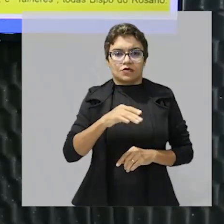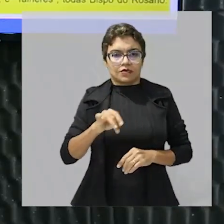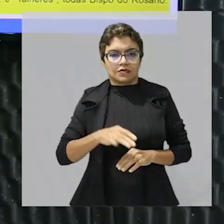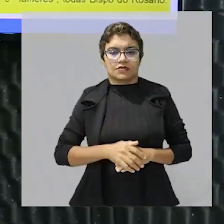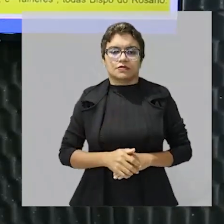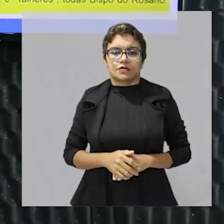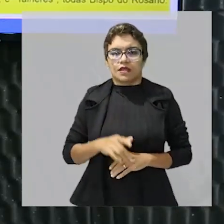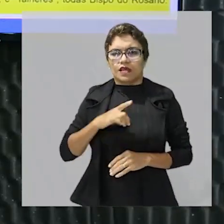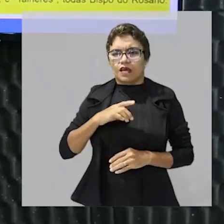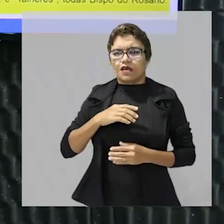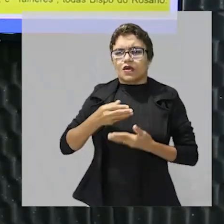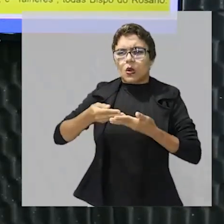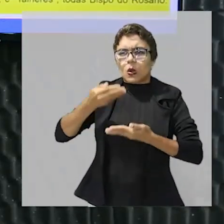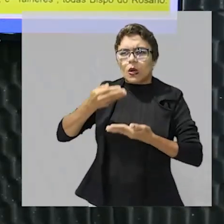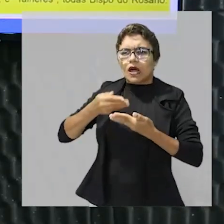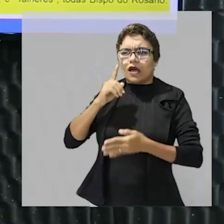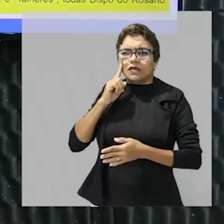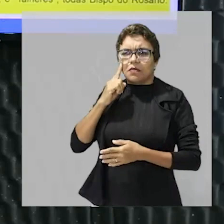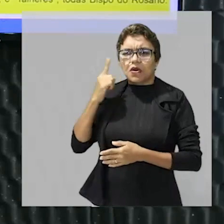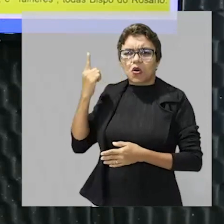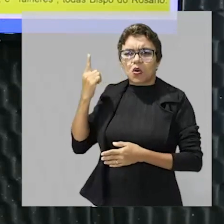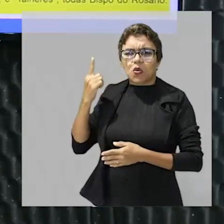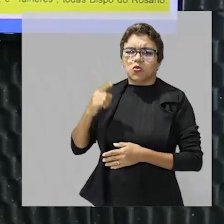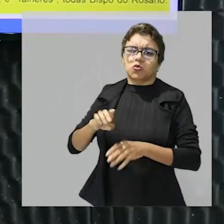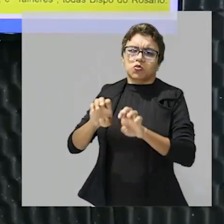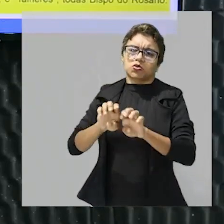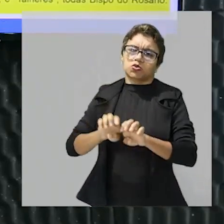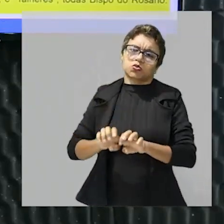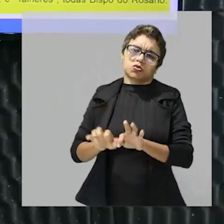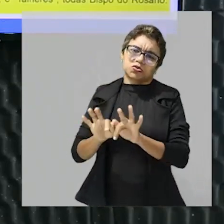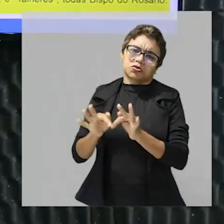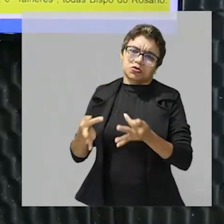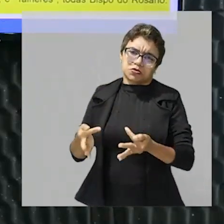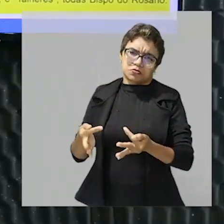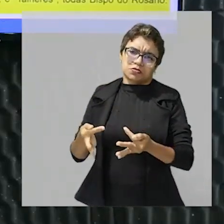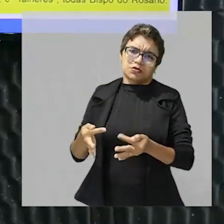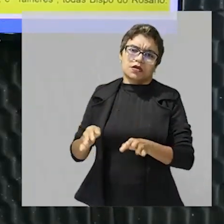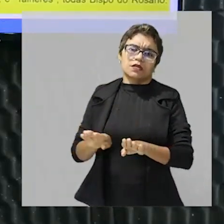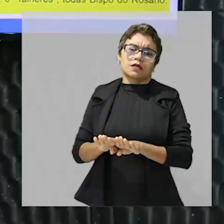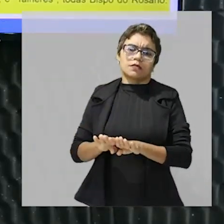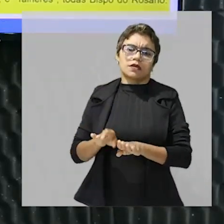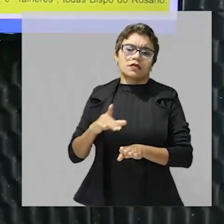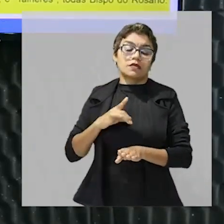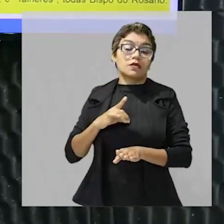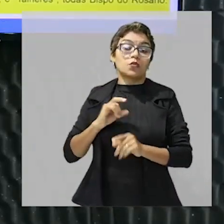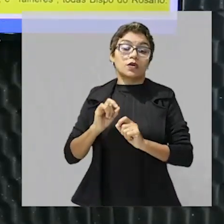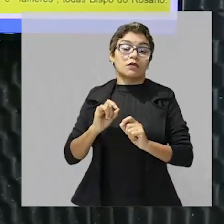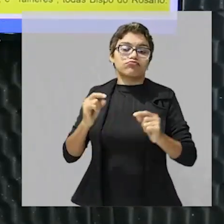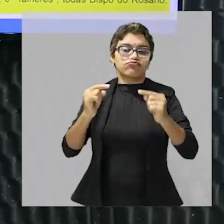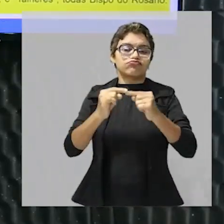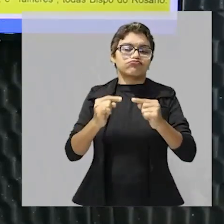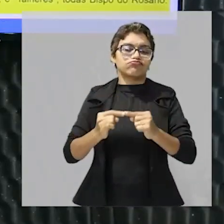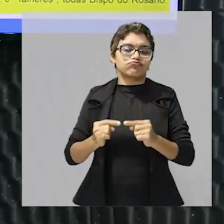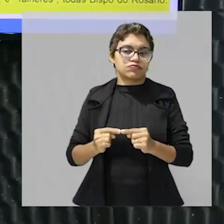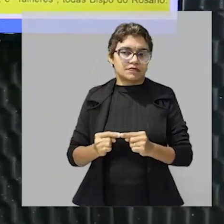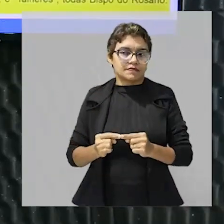as colheres, e numa estrutura bem simples, e há uma coerência na incoerência da